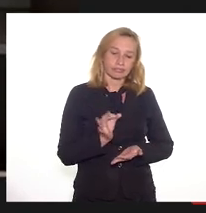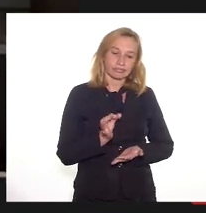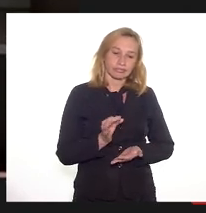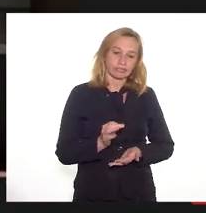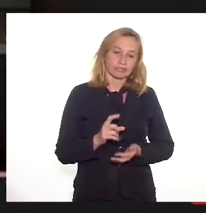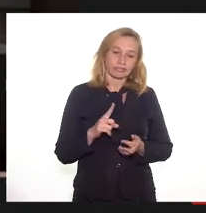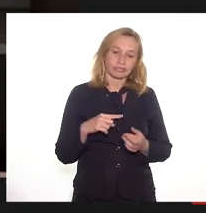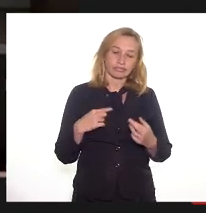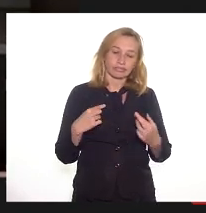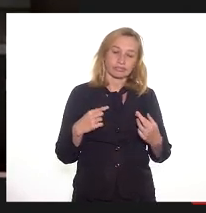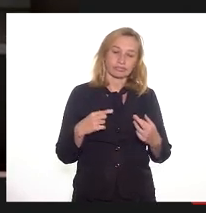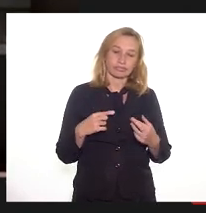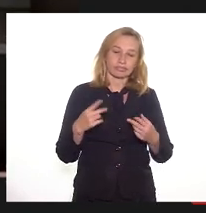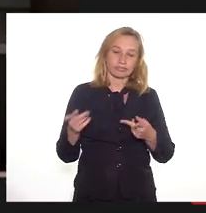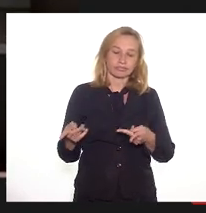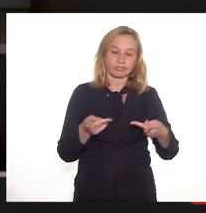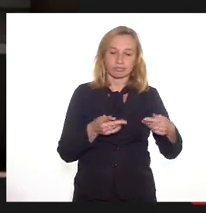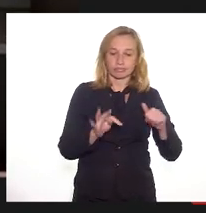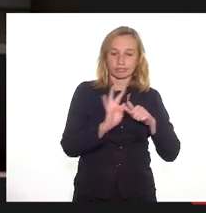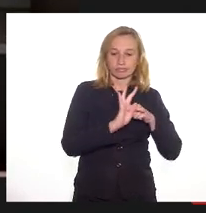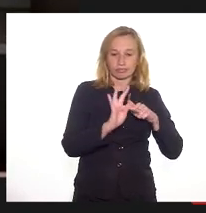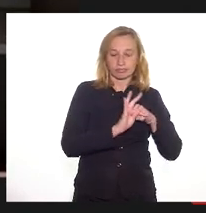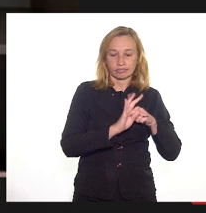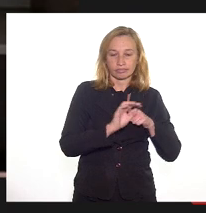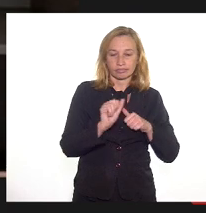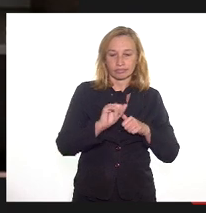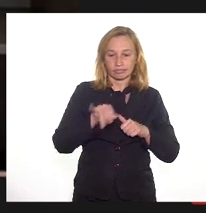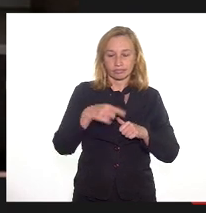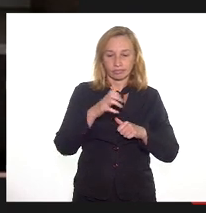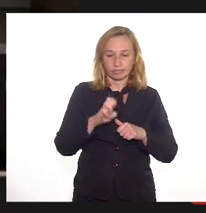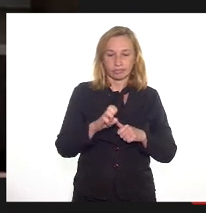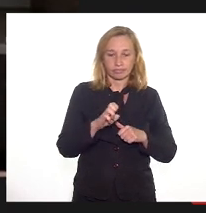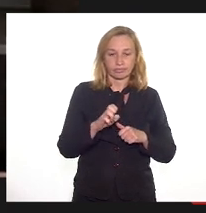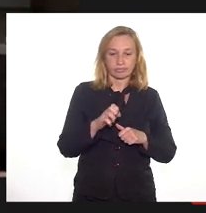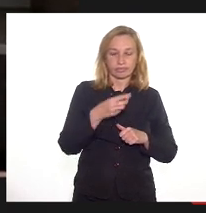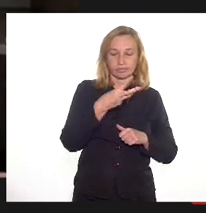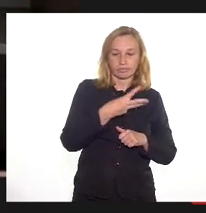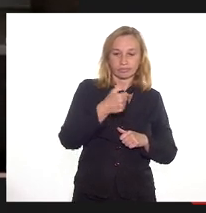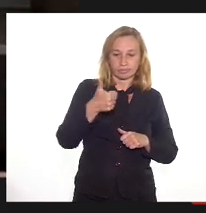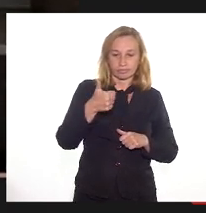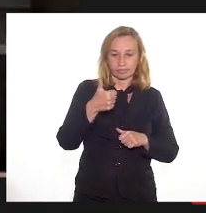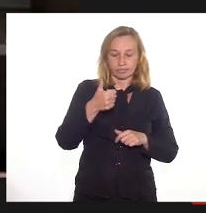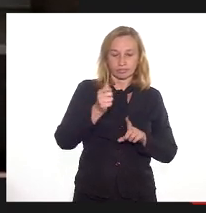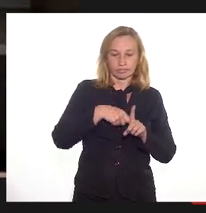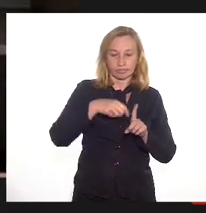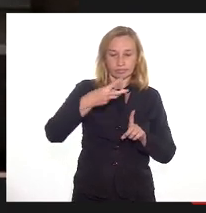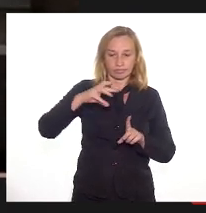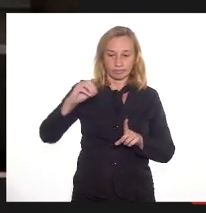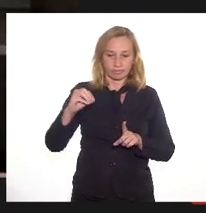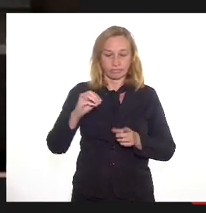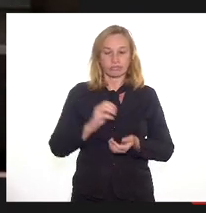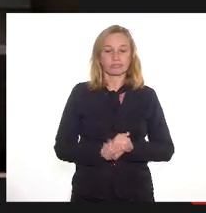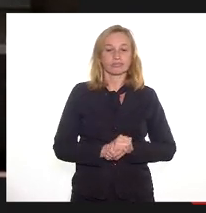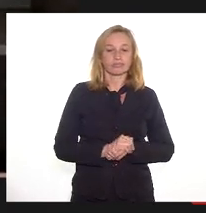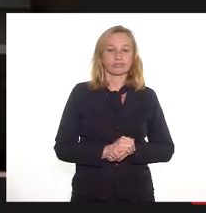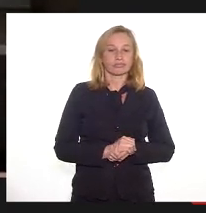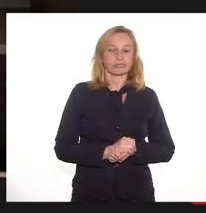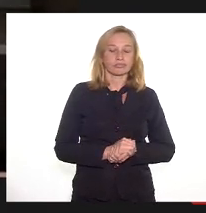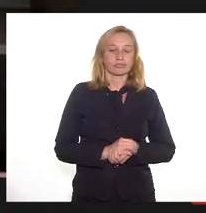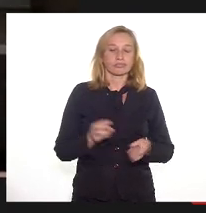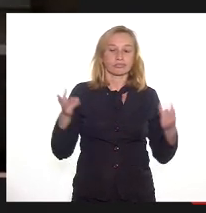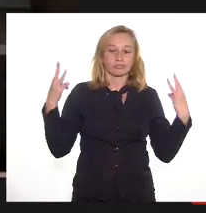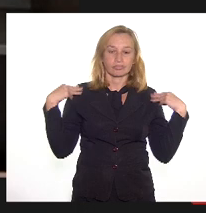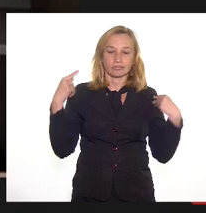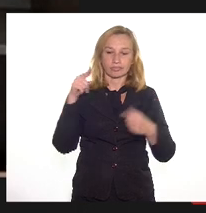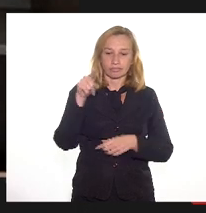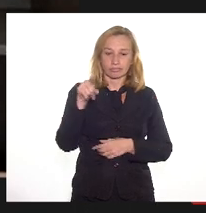a nossa visita técnica na Engepro no dia 31 de maio, né, no Arsenal de Marinha, lá com